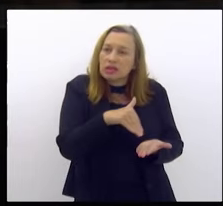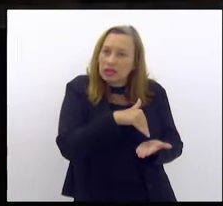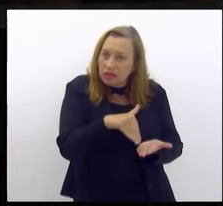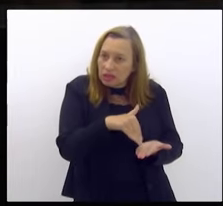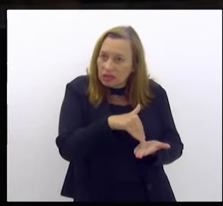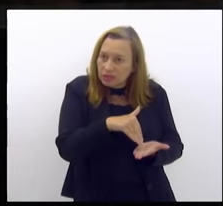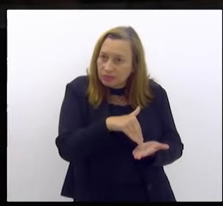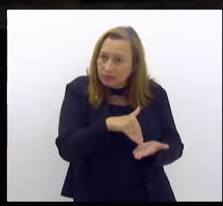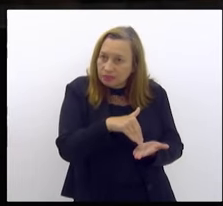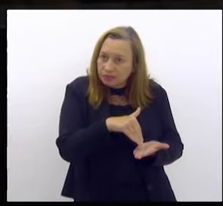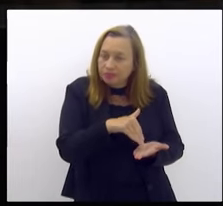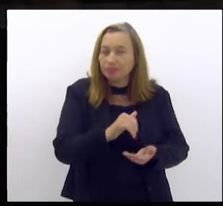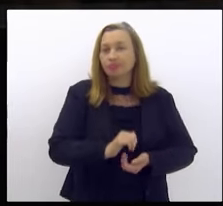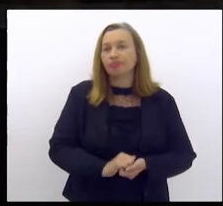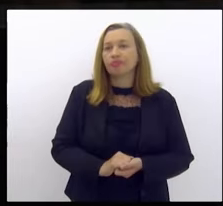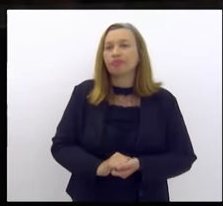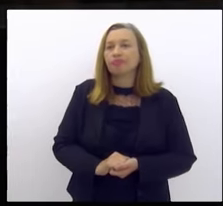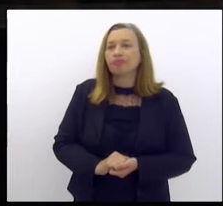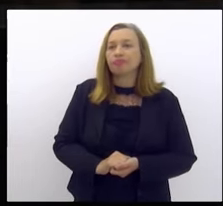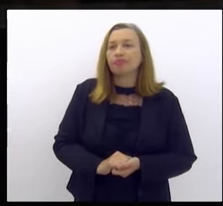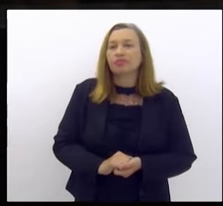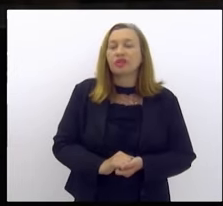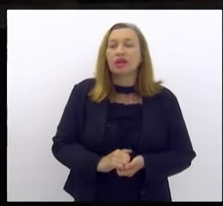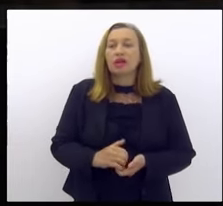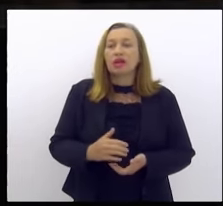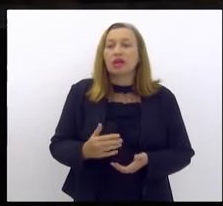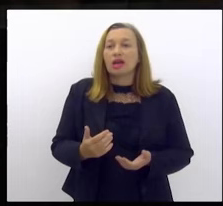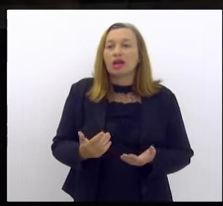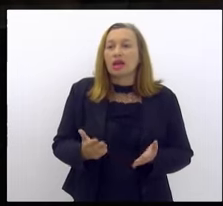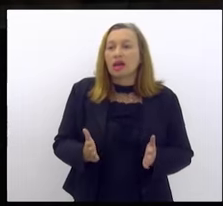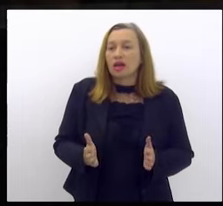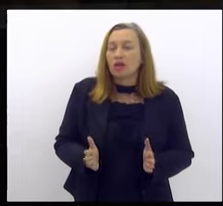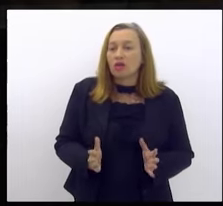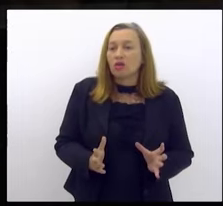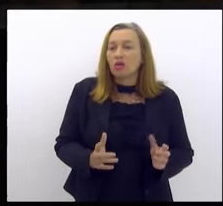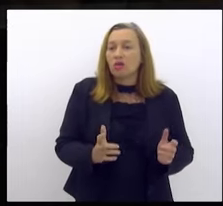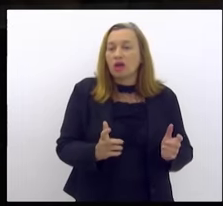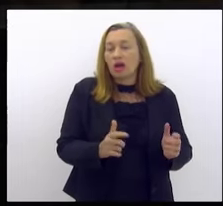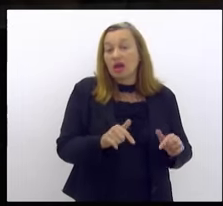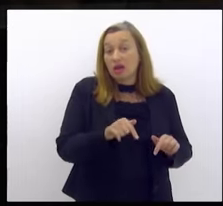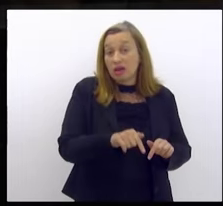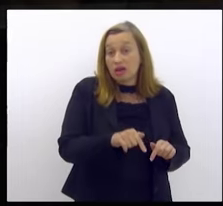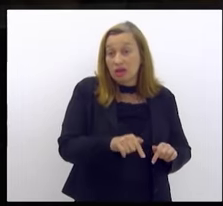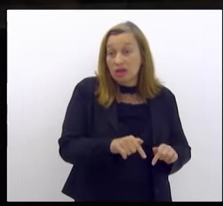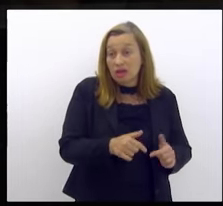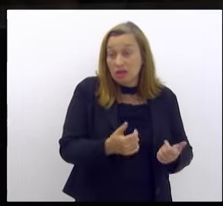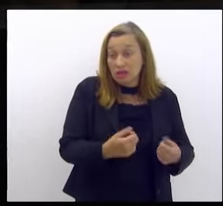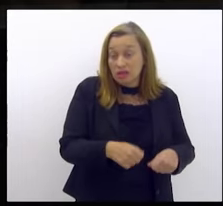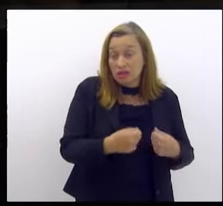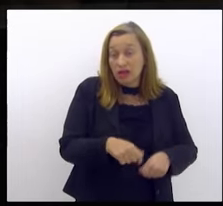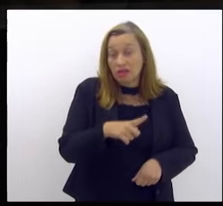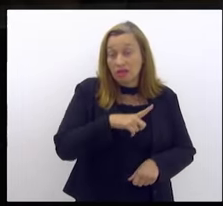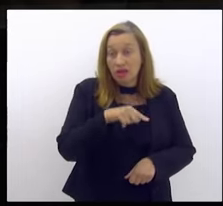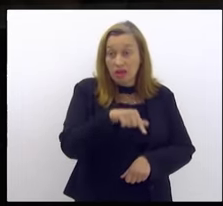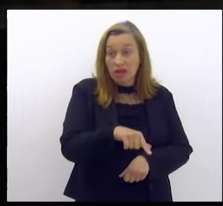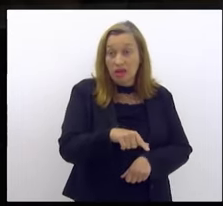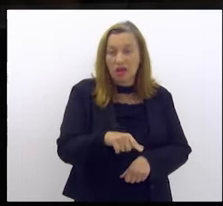a entidade está dizendo assim, minhas carências estão aqui. Se o senhor quer fazer um kit X, o